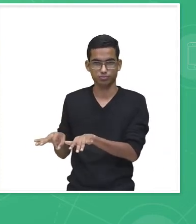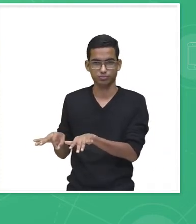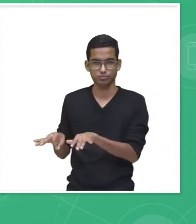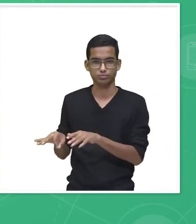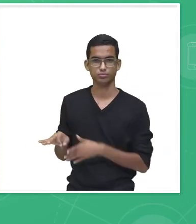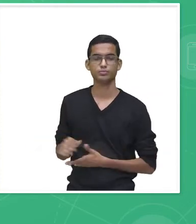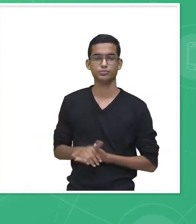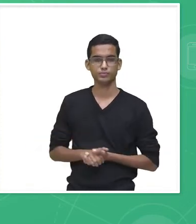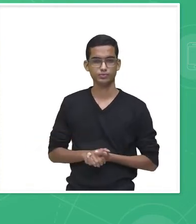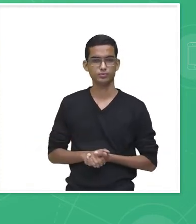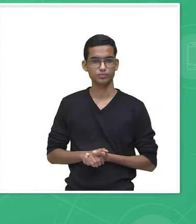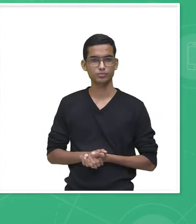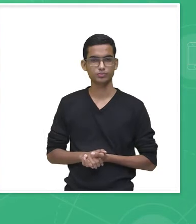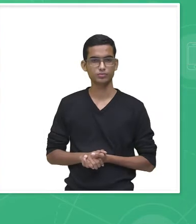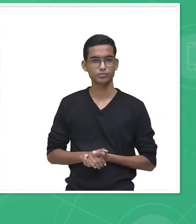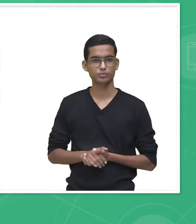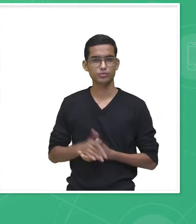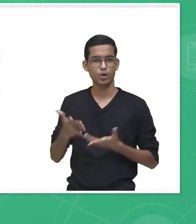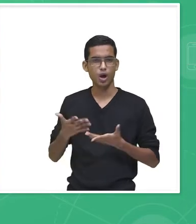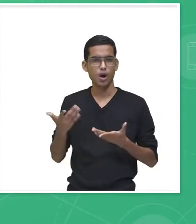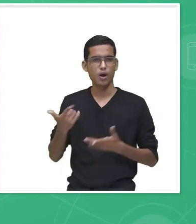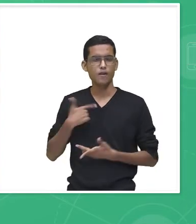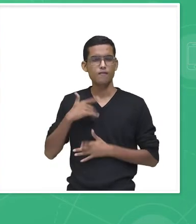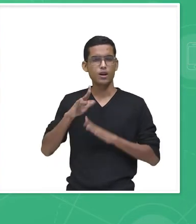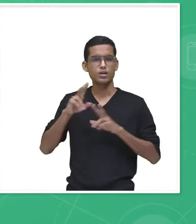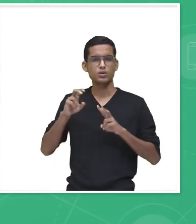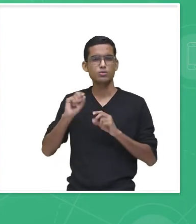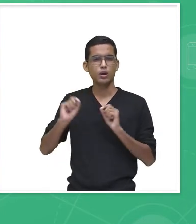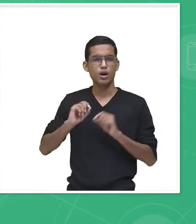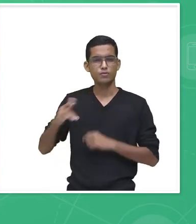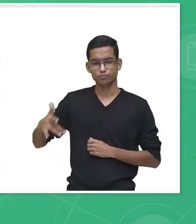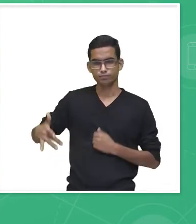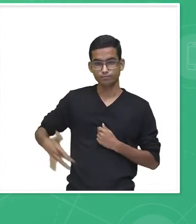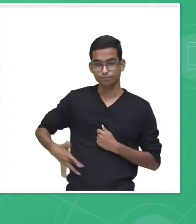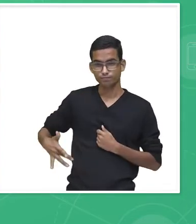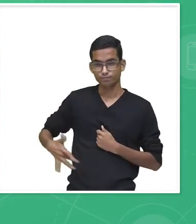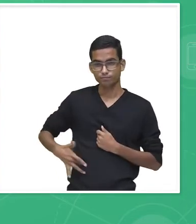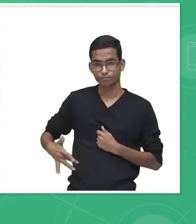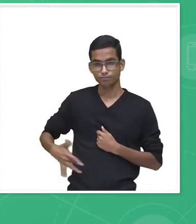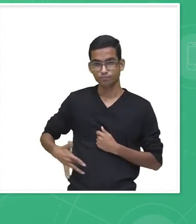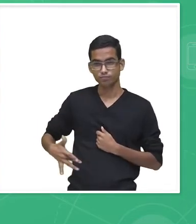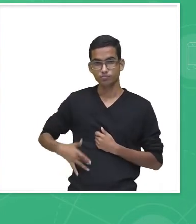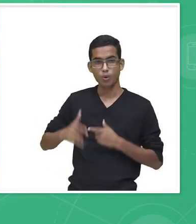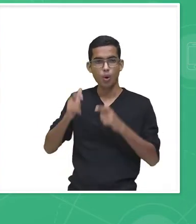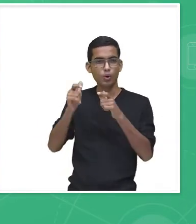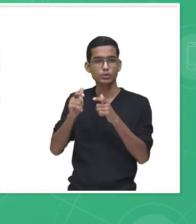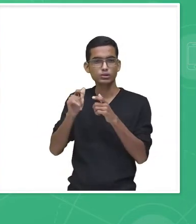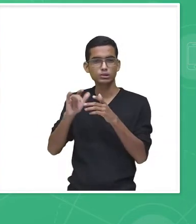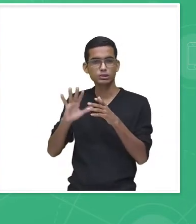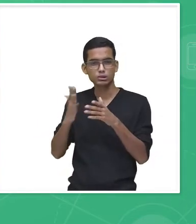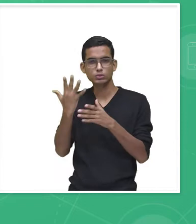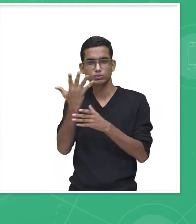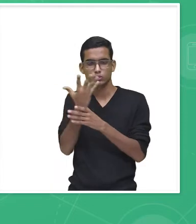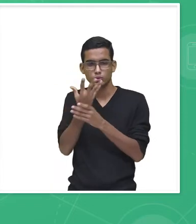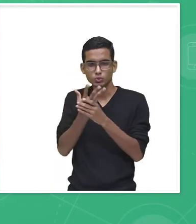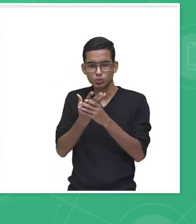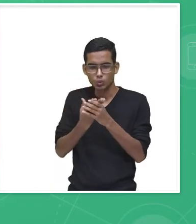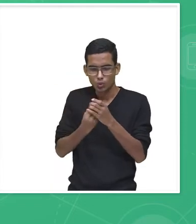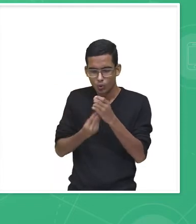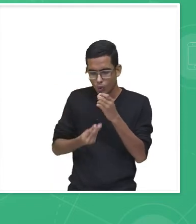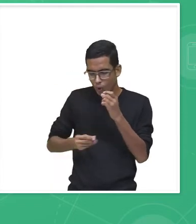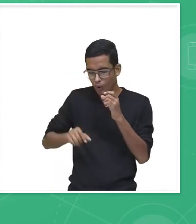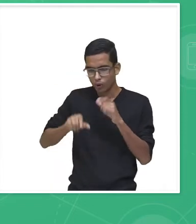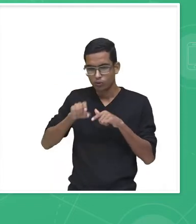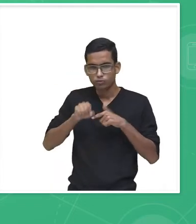urinário agora a gente vai falar especificamente dos rins que é onde acontece a formação da urina para a gente tem aqui um corte